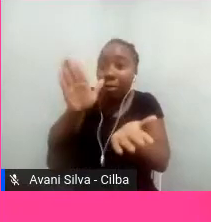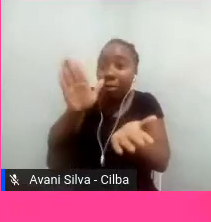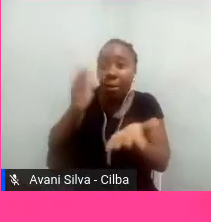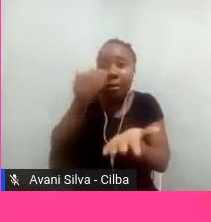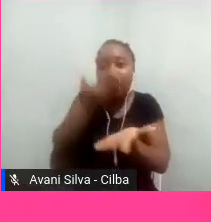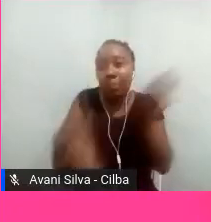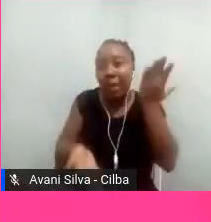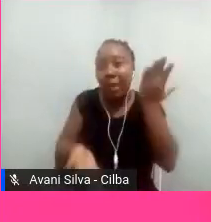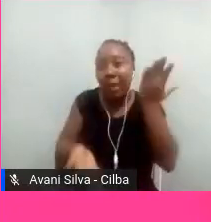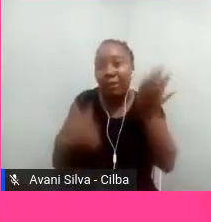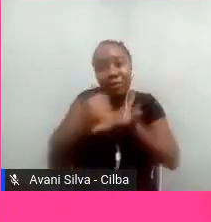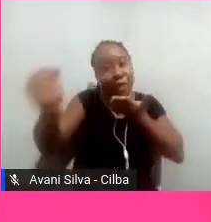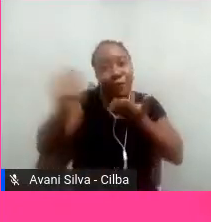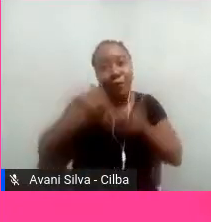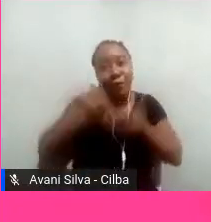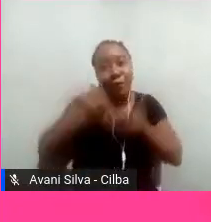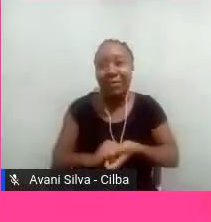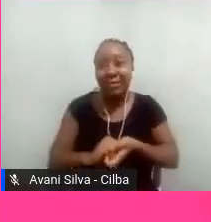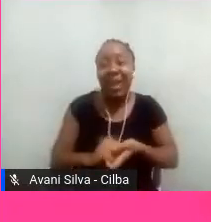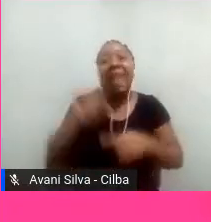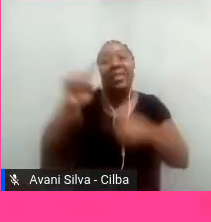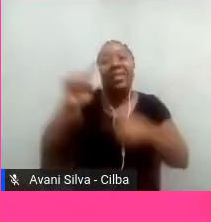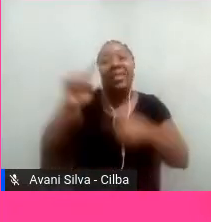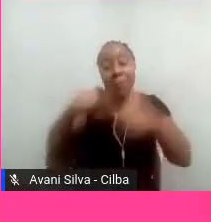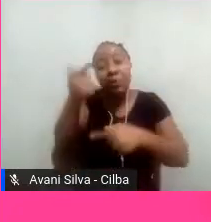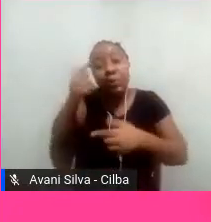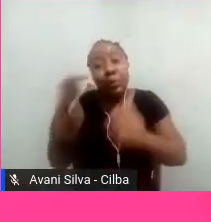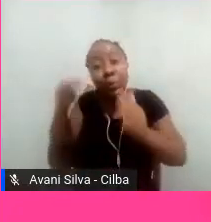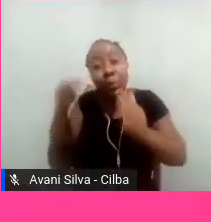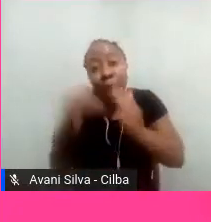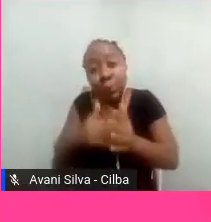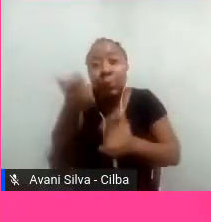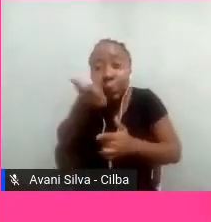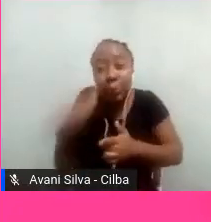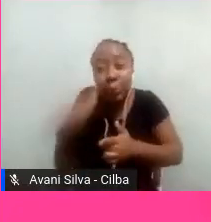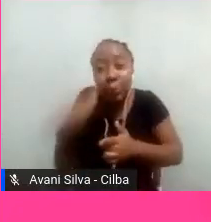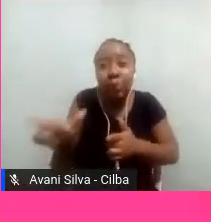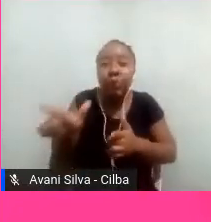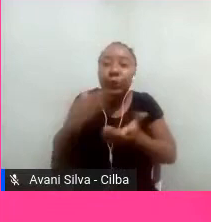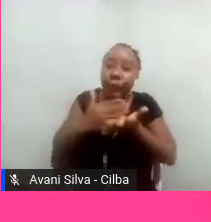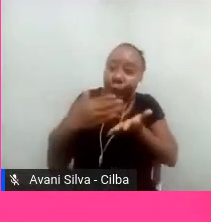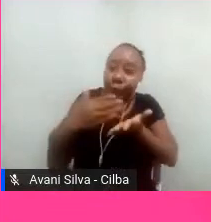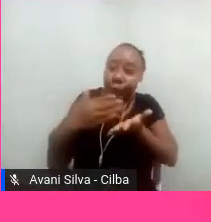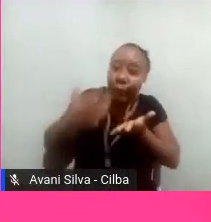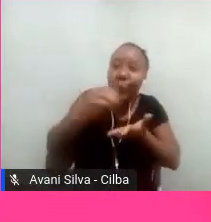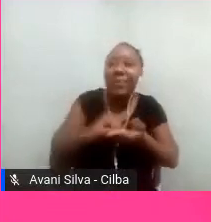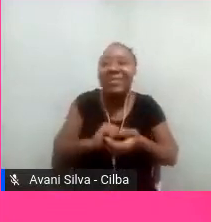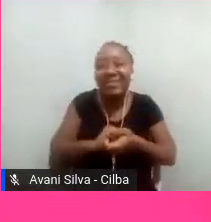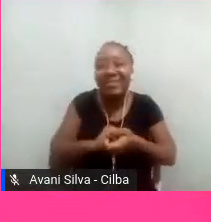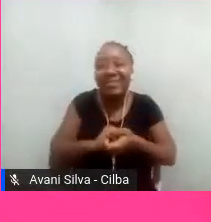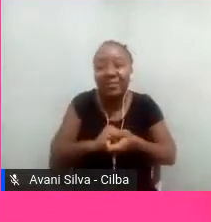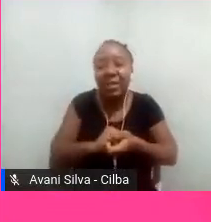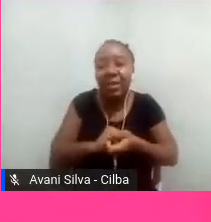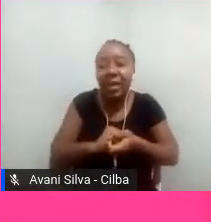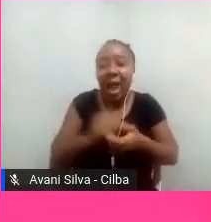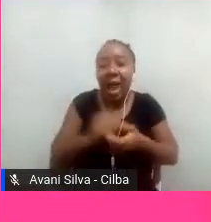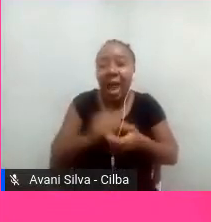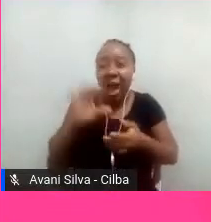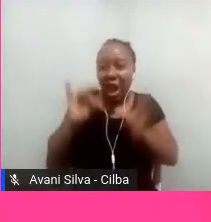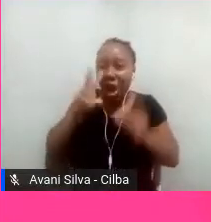E aí você vai ter que repetir aquele objeto que você errou a colagem. Então, o Super Bonder é muito